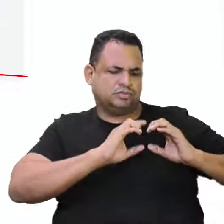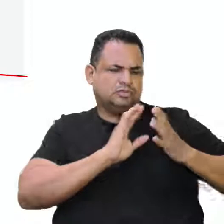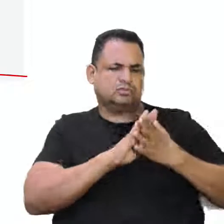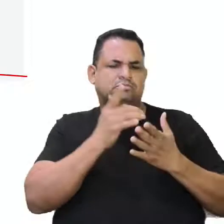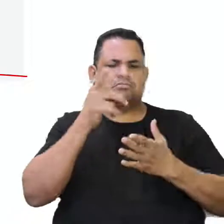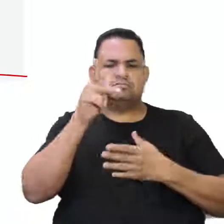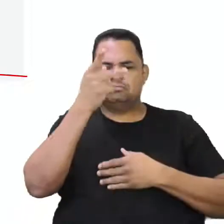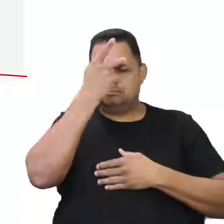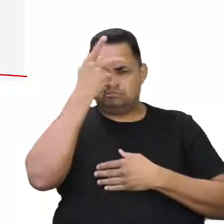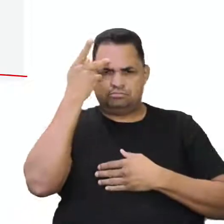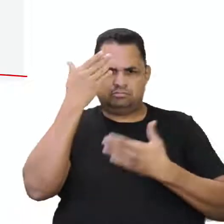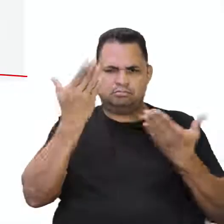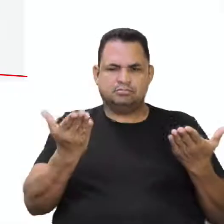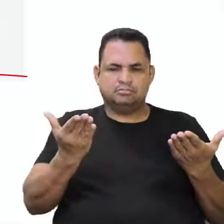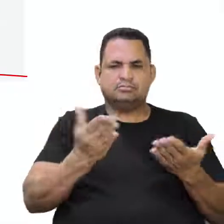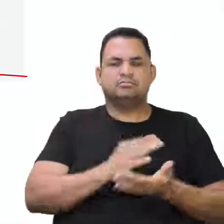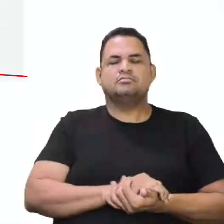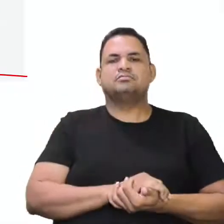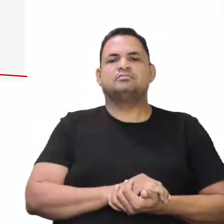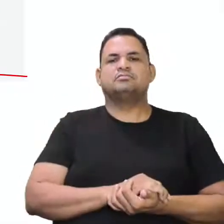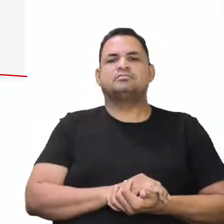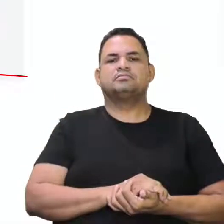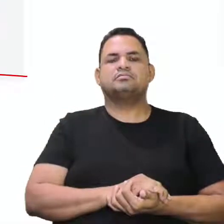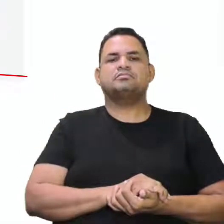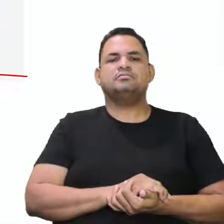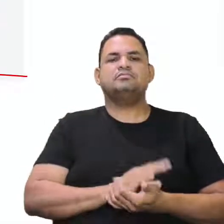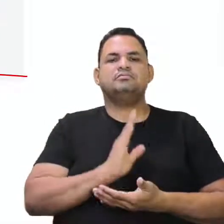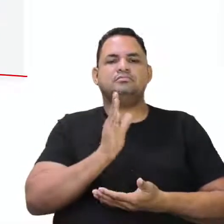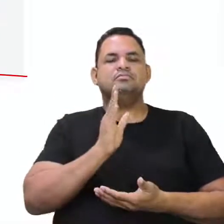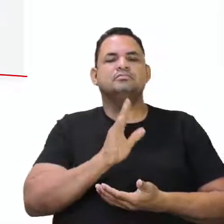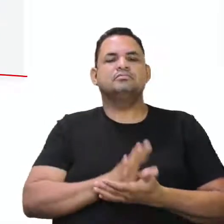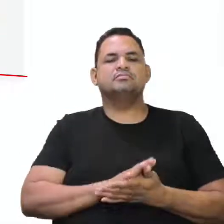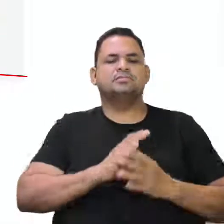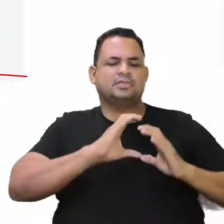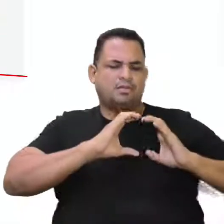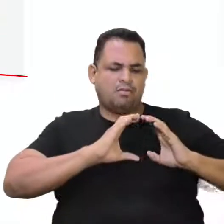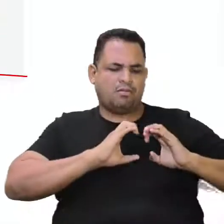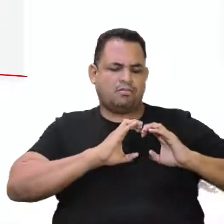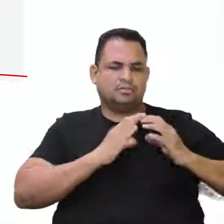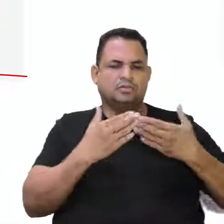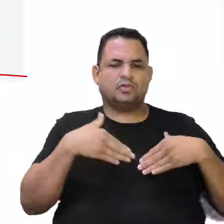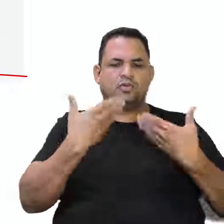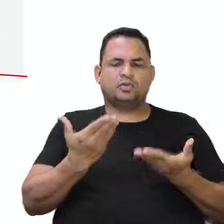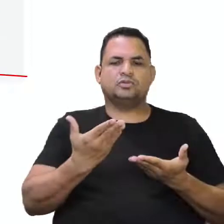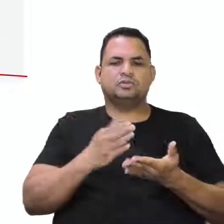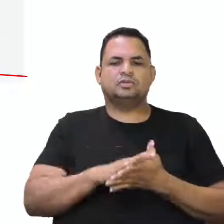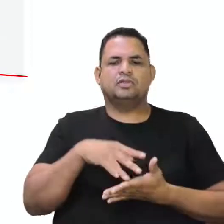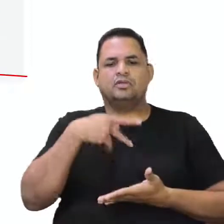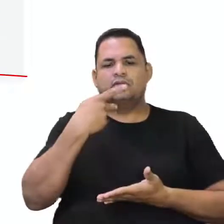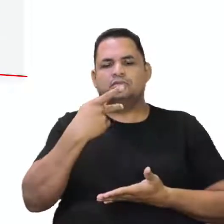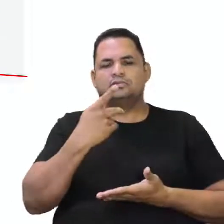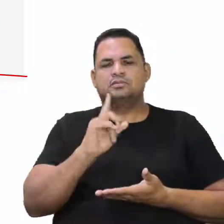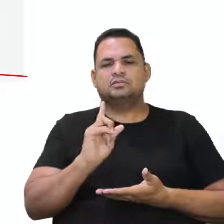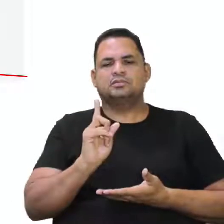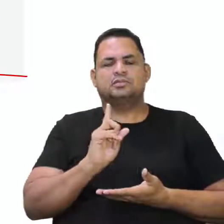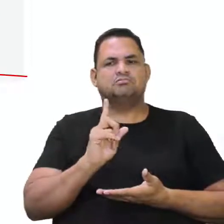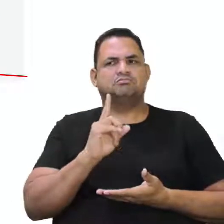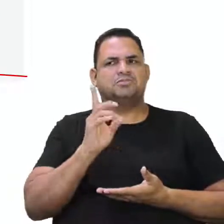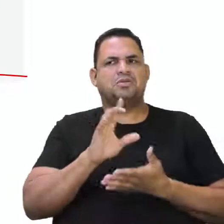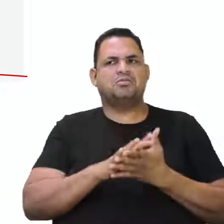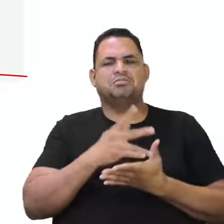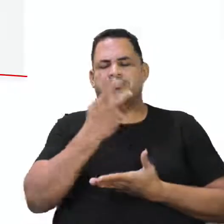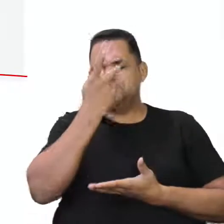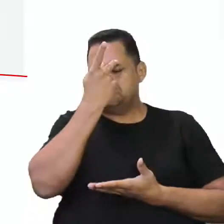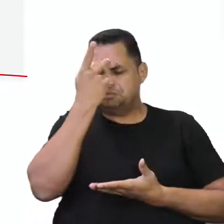you ever fallen in love? E aí, você já se apaixonou? Mas quando eu falo de se apaixonar, não é somente por